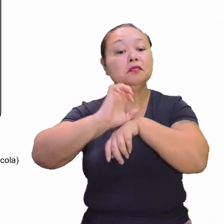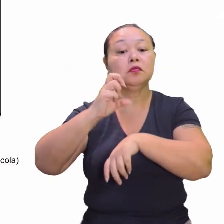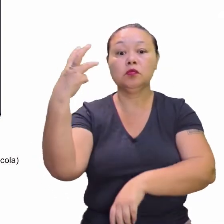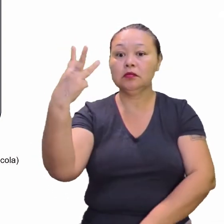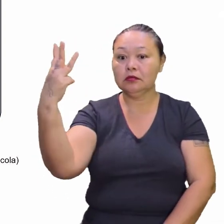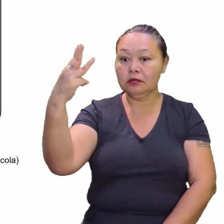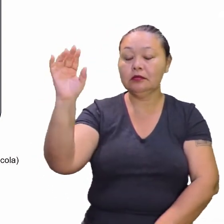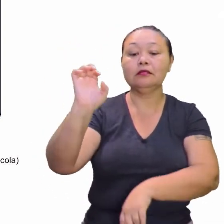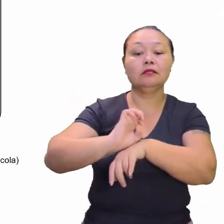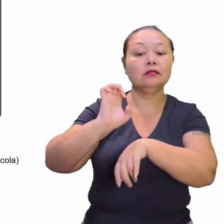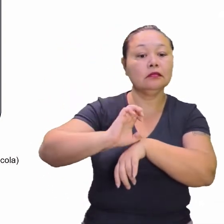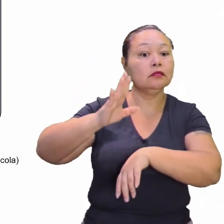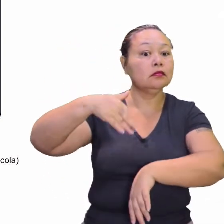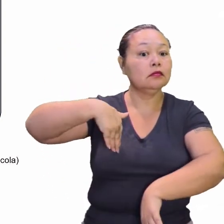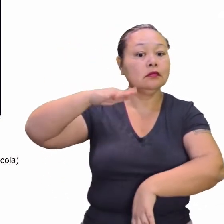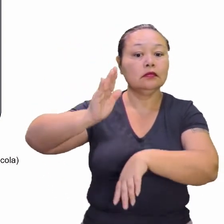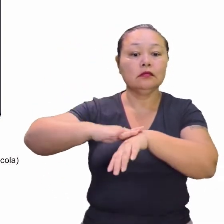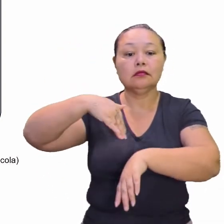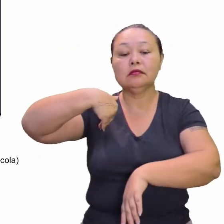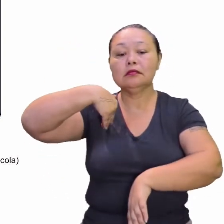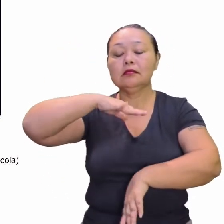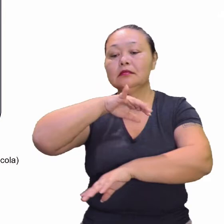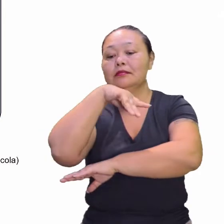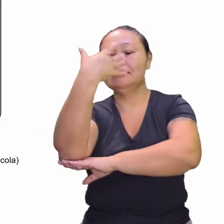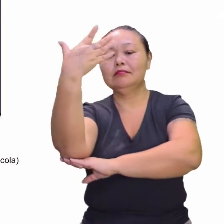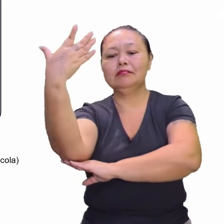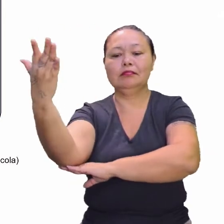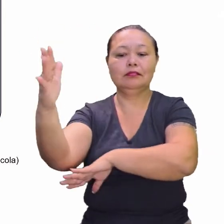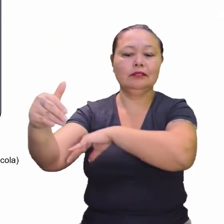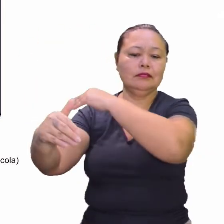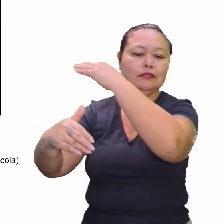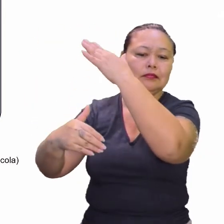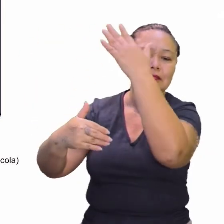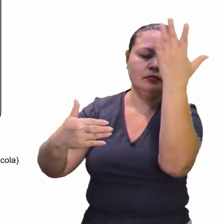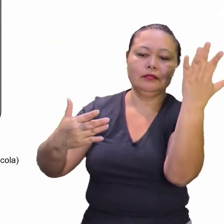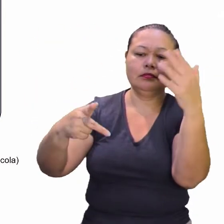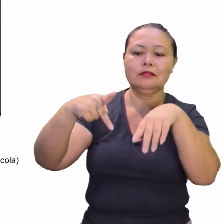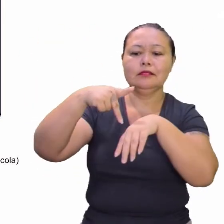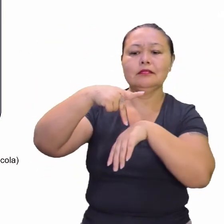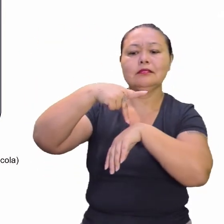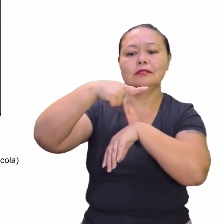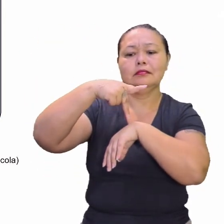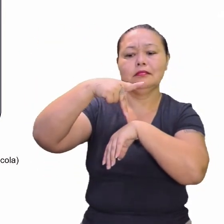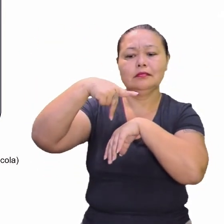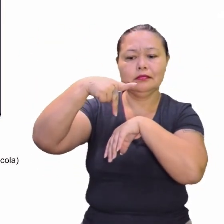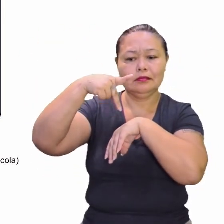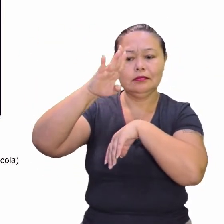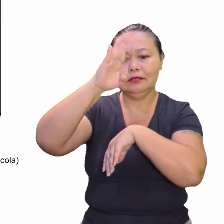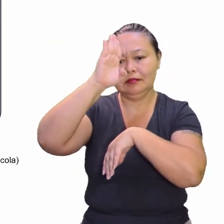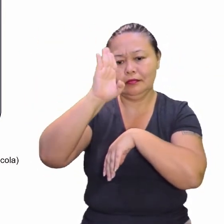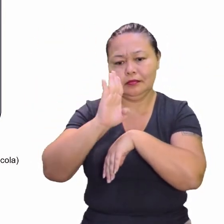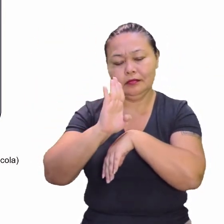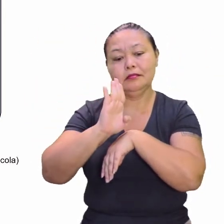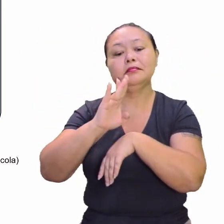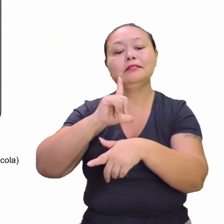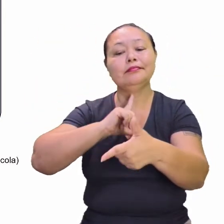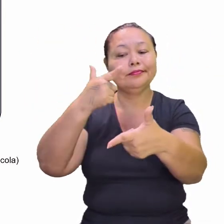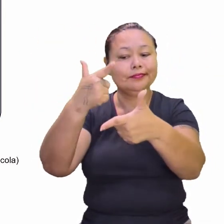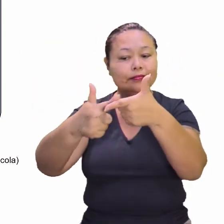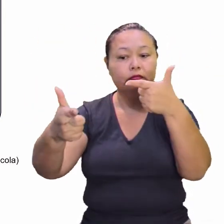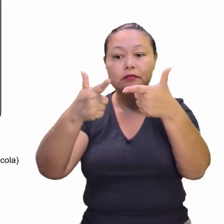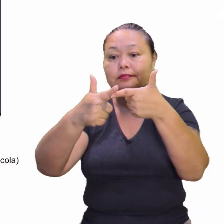o terceiro estado que mais desmata no Brasil e, obviamente, causa